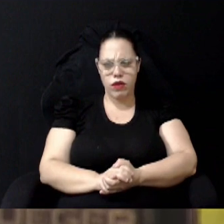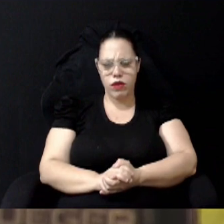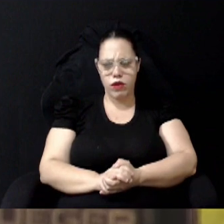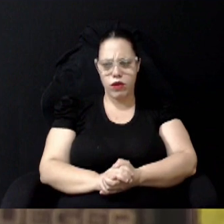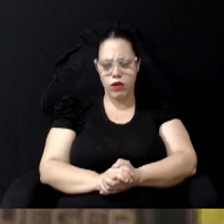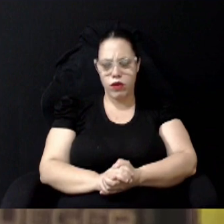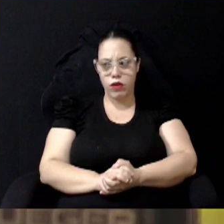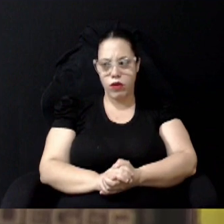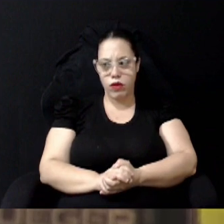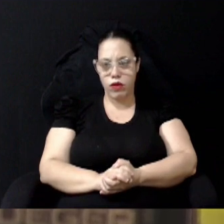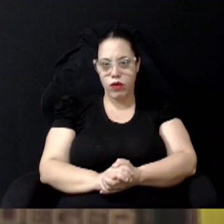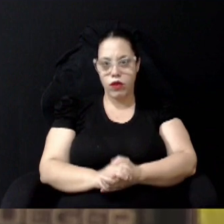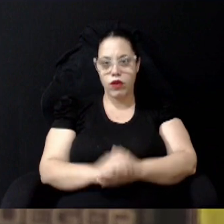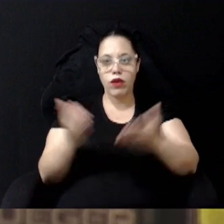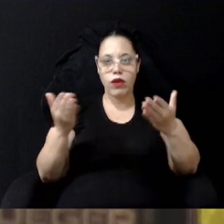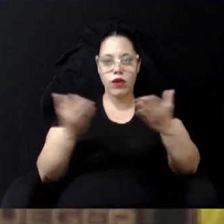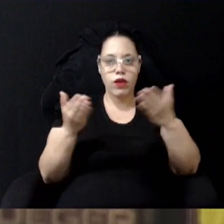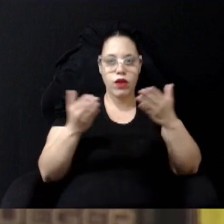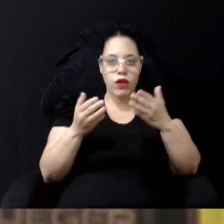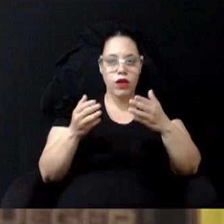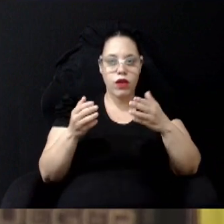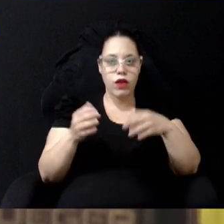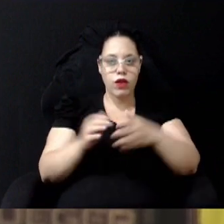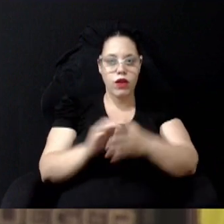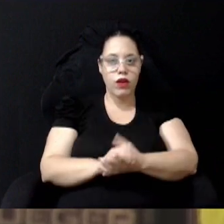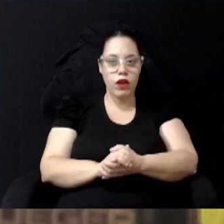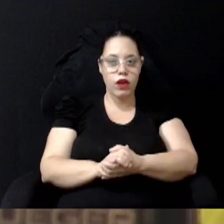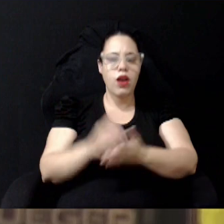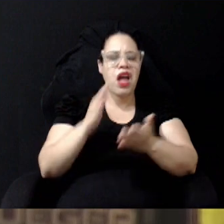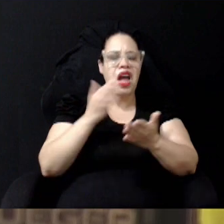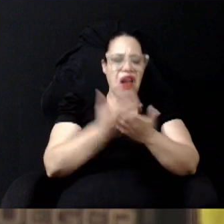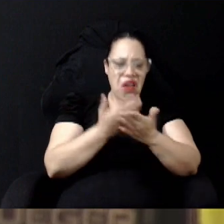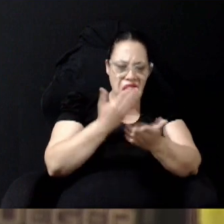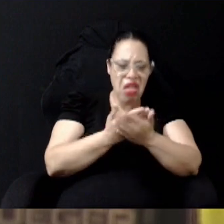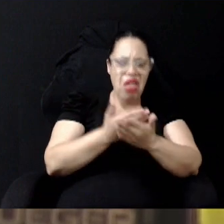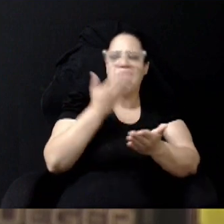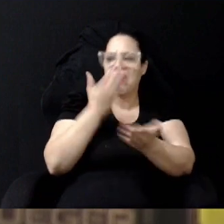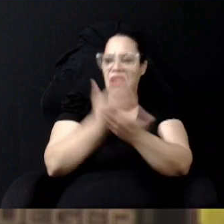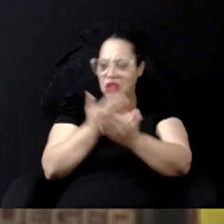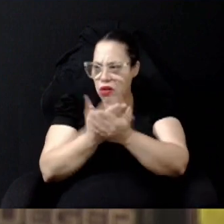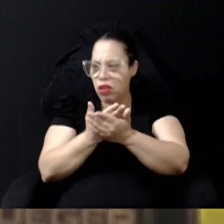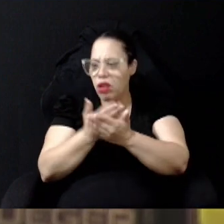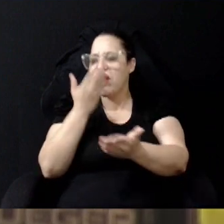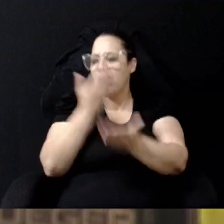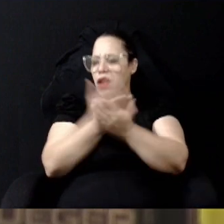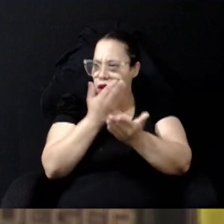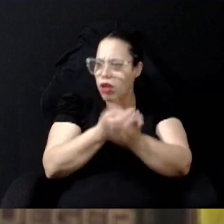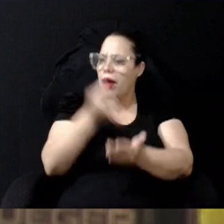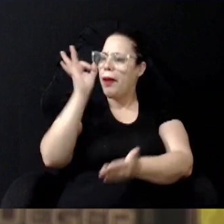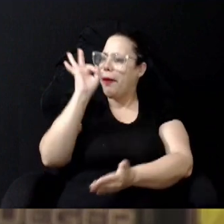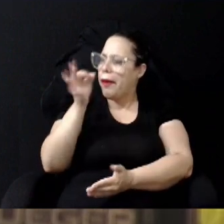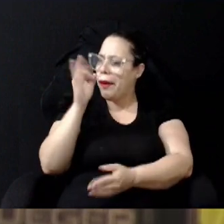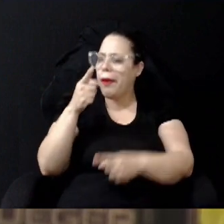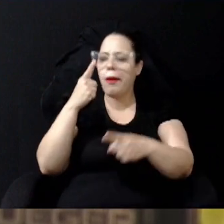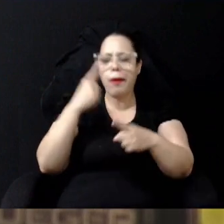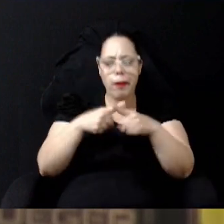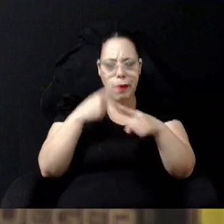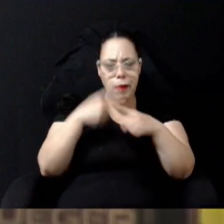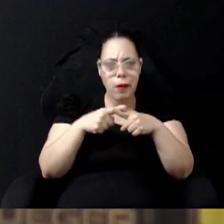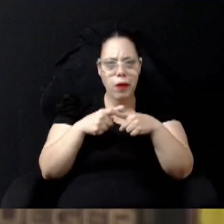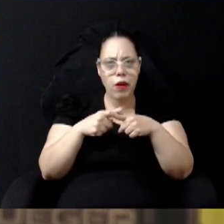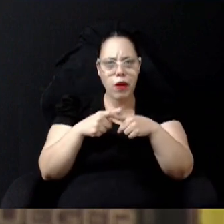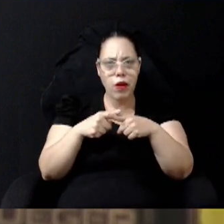Gente, estudem, estudem, estudem e estudem, porque você, sem um diploma na